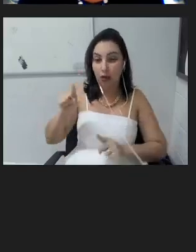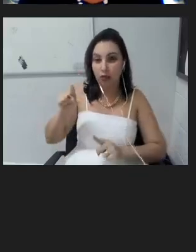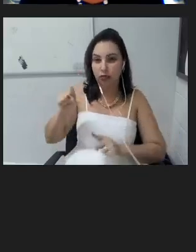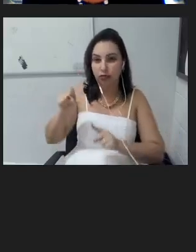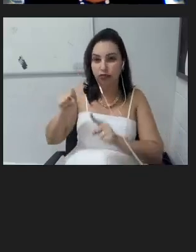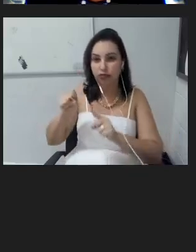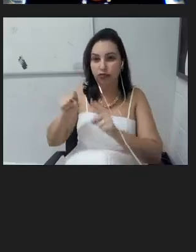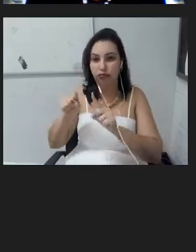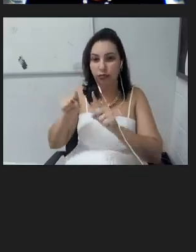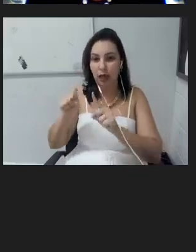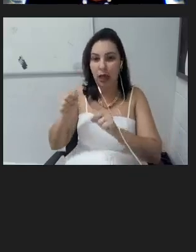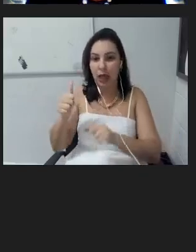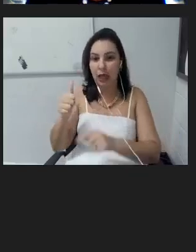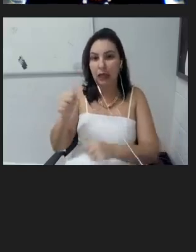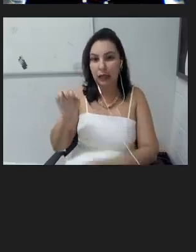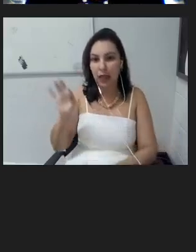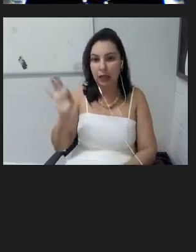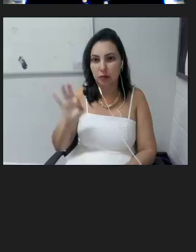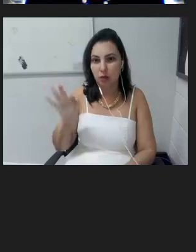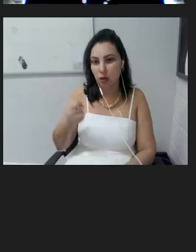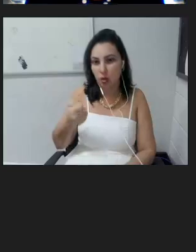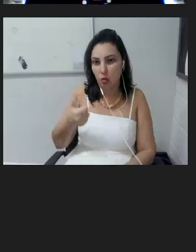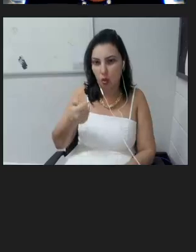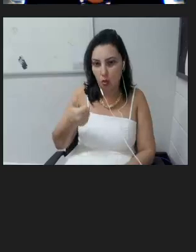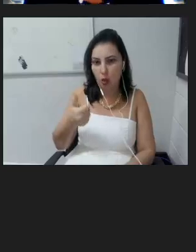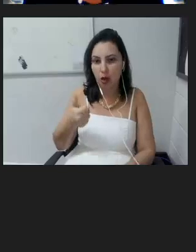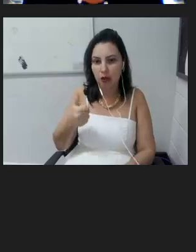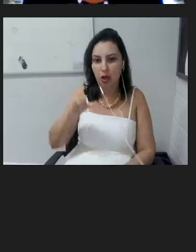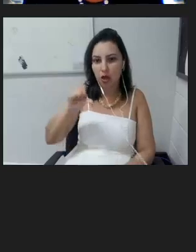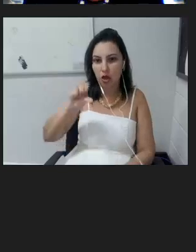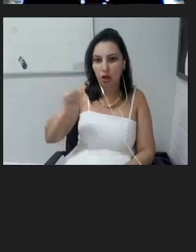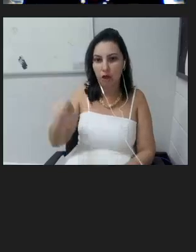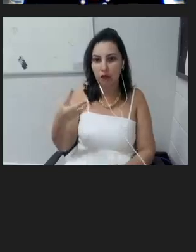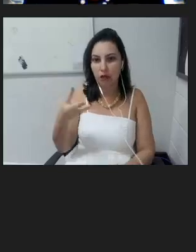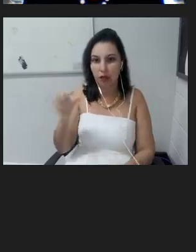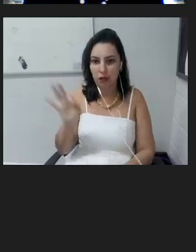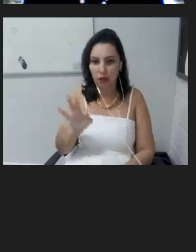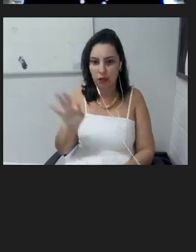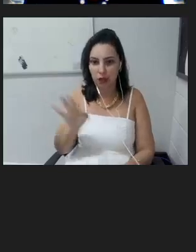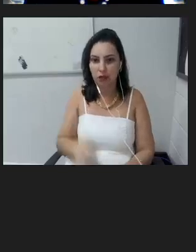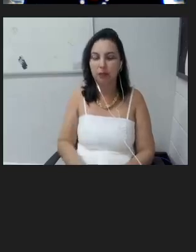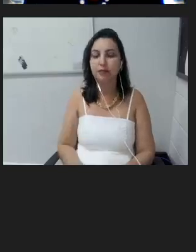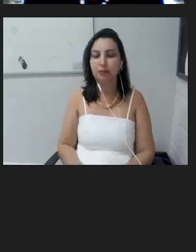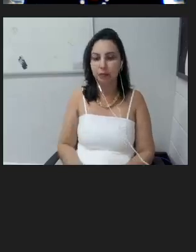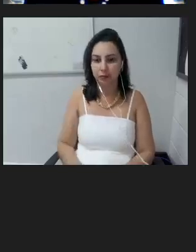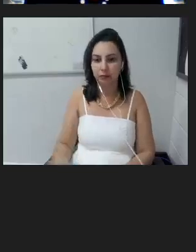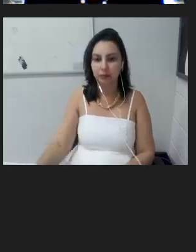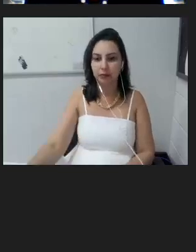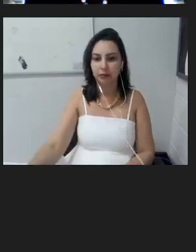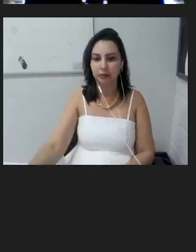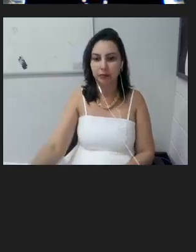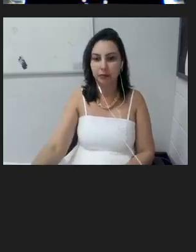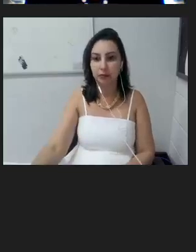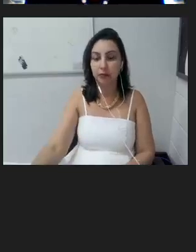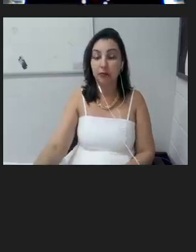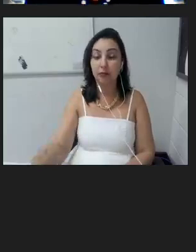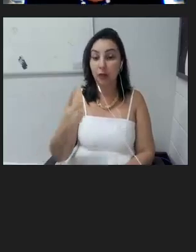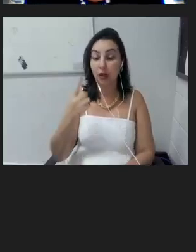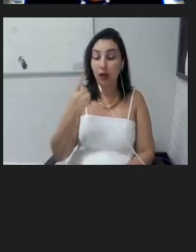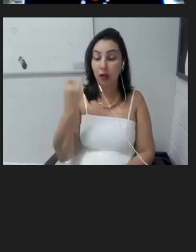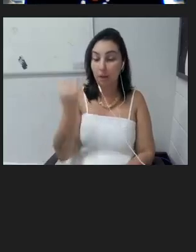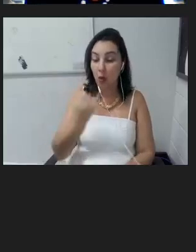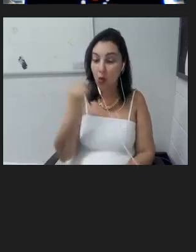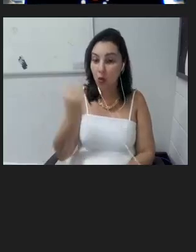nos 10% da população sofrendo com esse problema. É importante a gente olhar que a